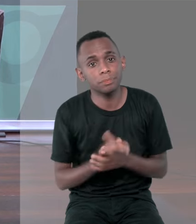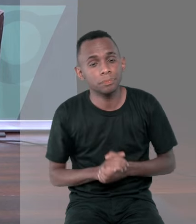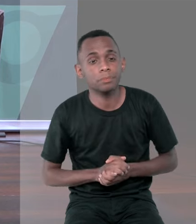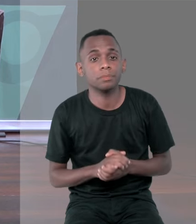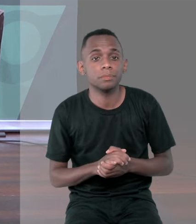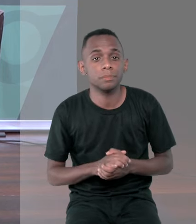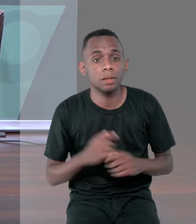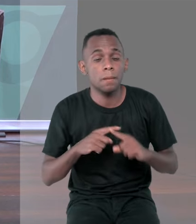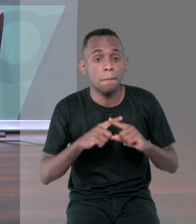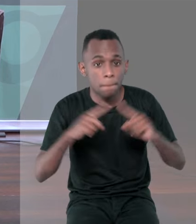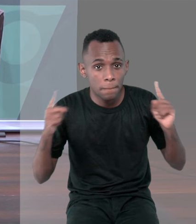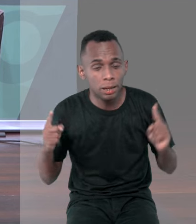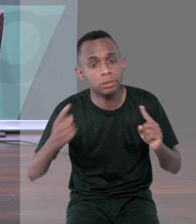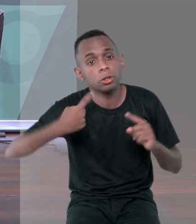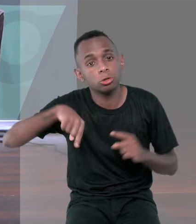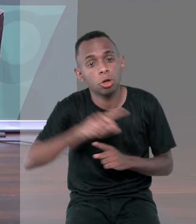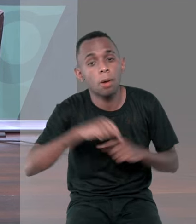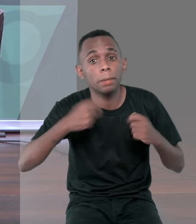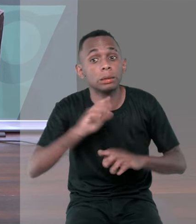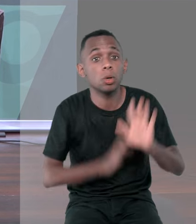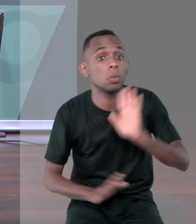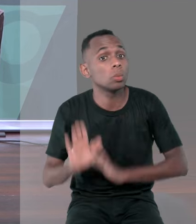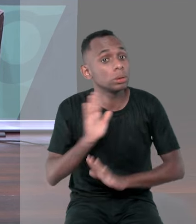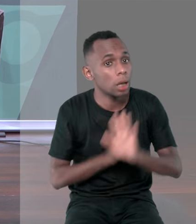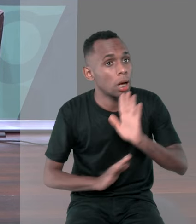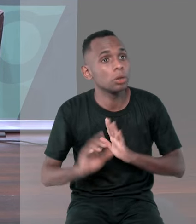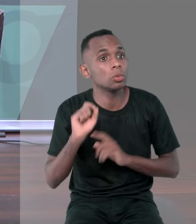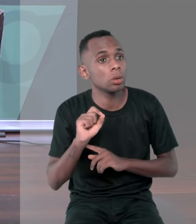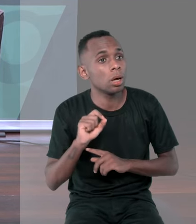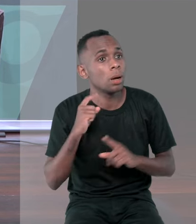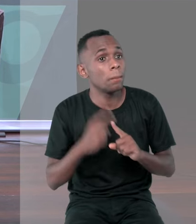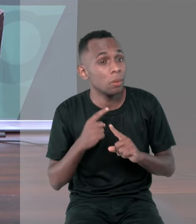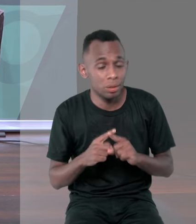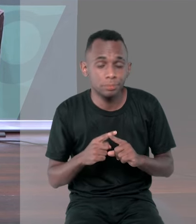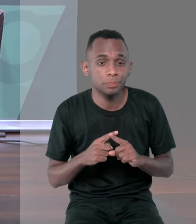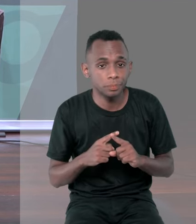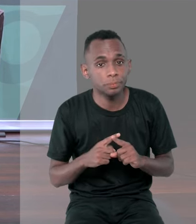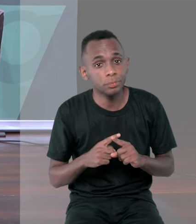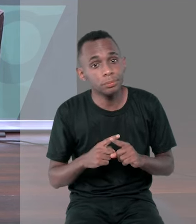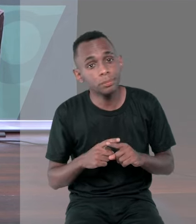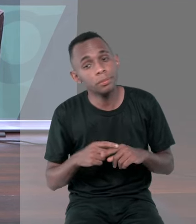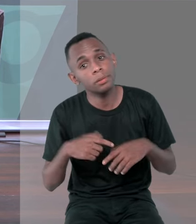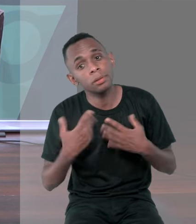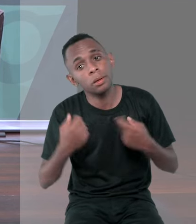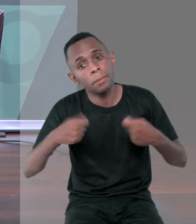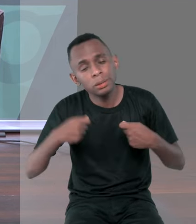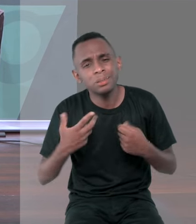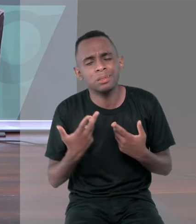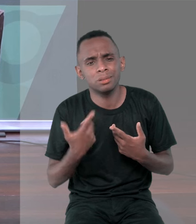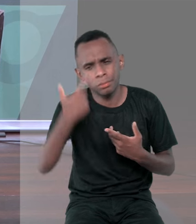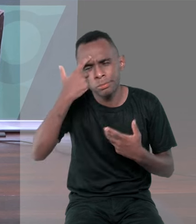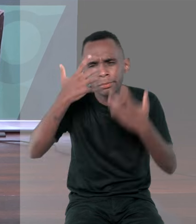Mas a gente tem que tomar o cuidado, porque isso também a gente também tem que fazer uma